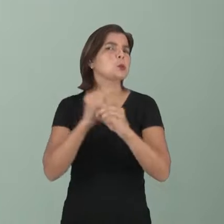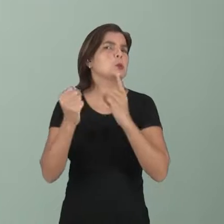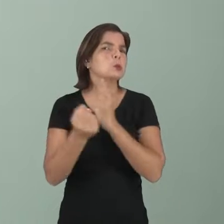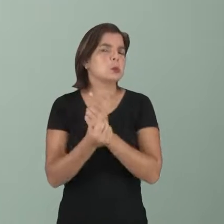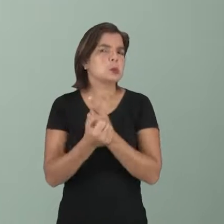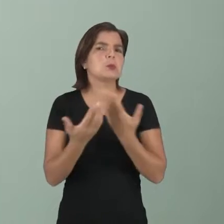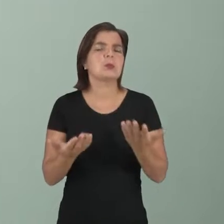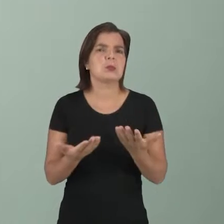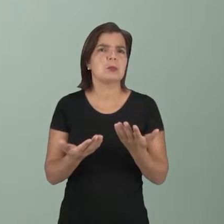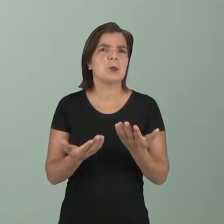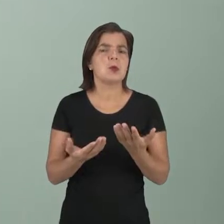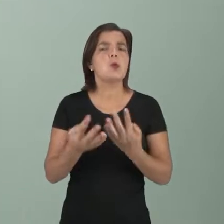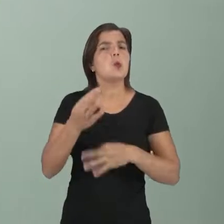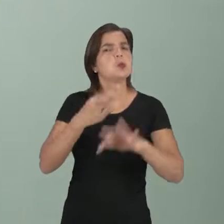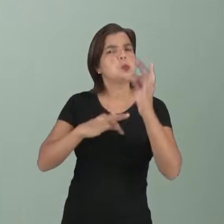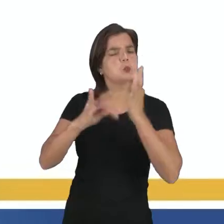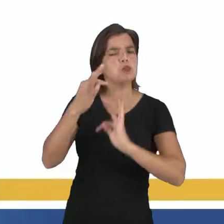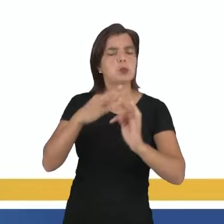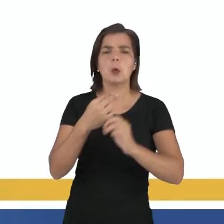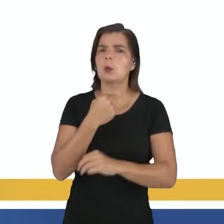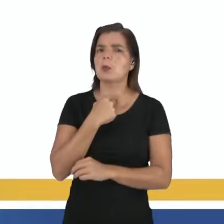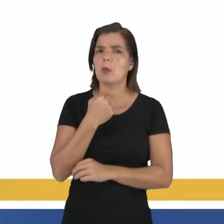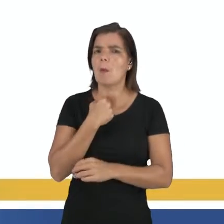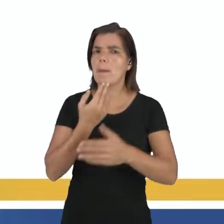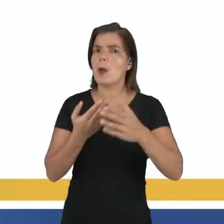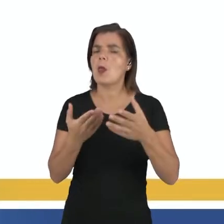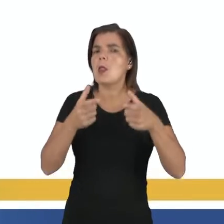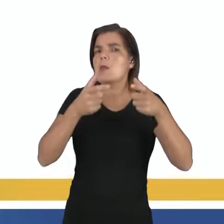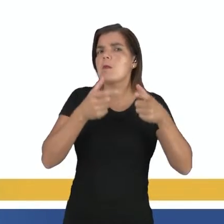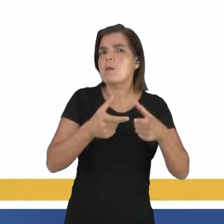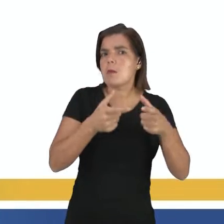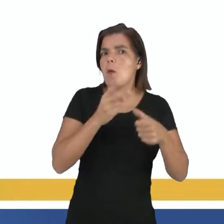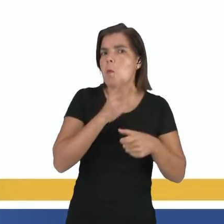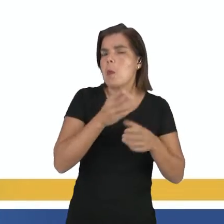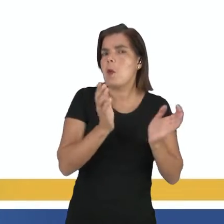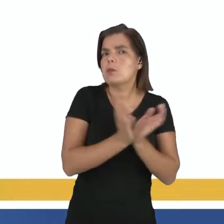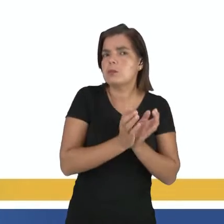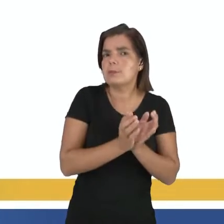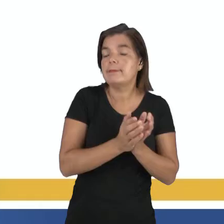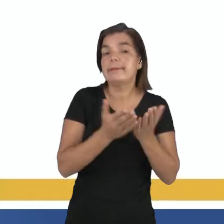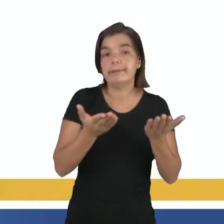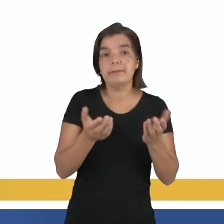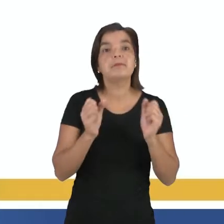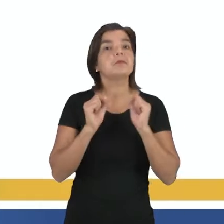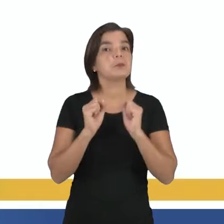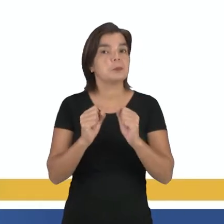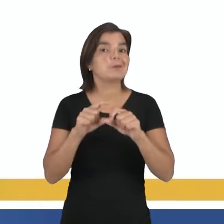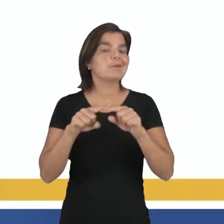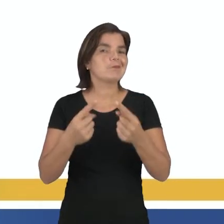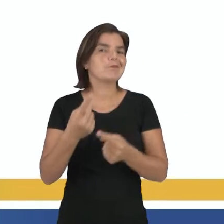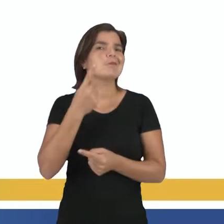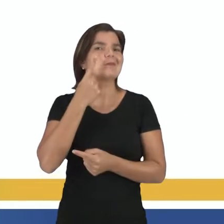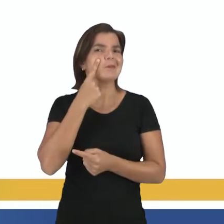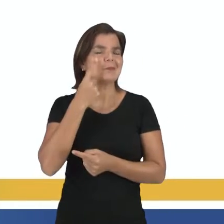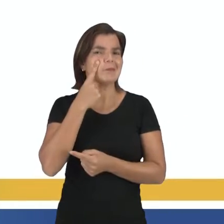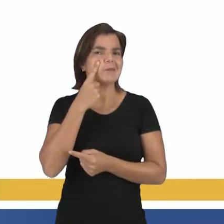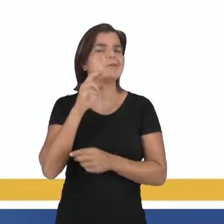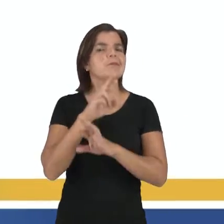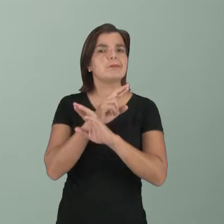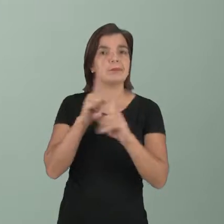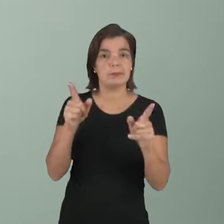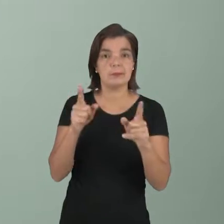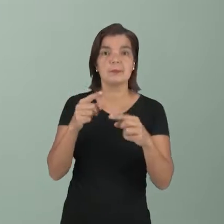o estrutural e o tecnológico, eles não podem ser inseridos dentro do mesmo grupo? Até podem, mas a gente vai ver uma